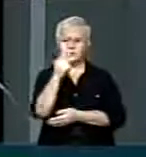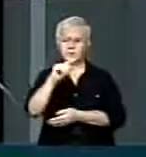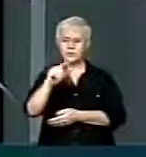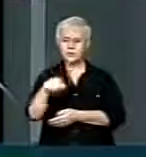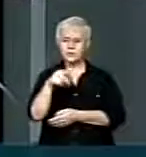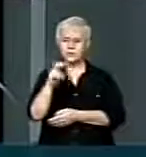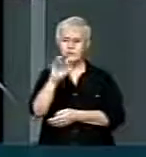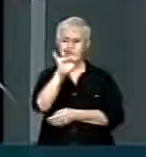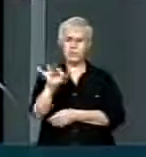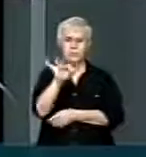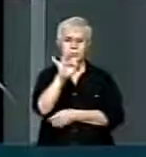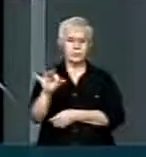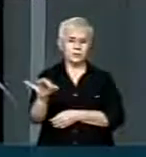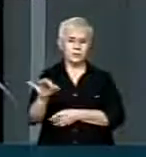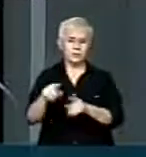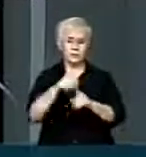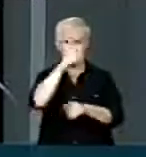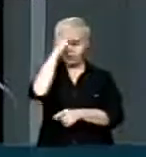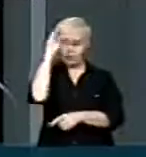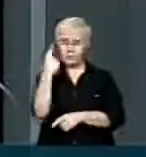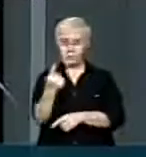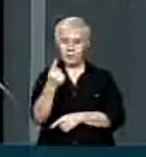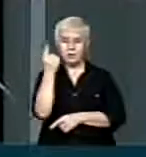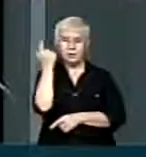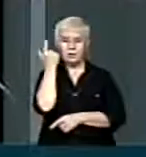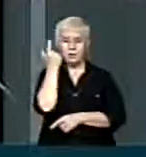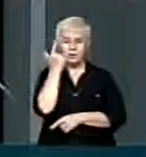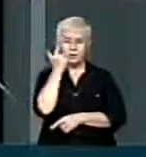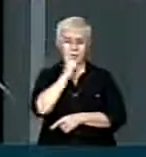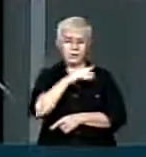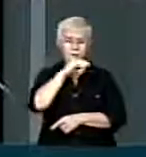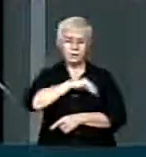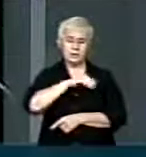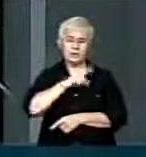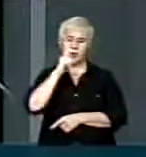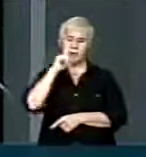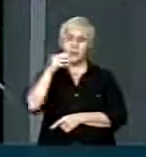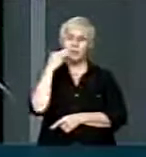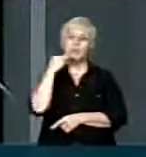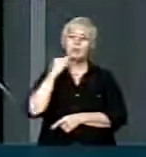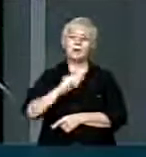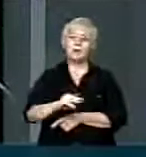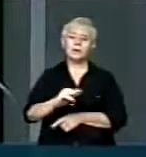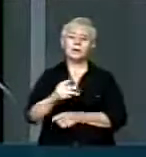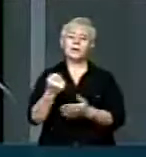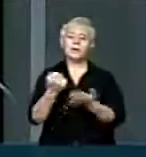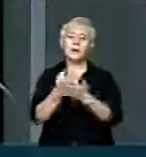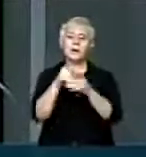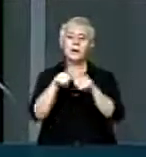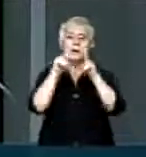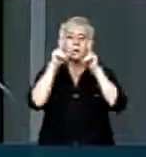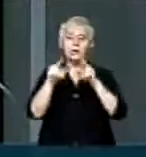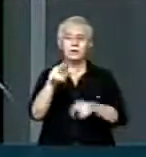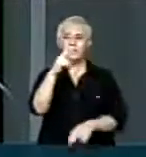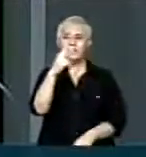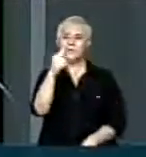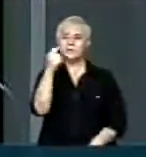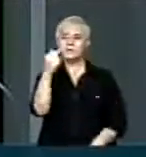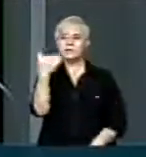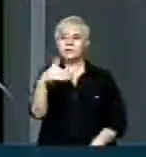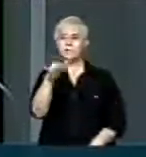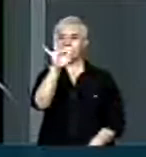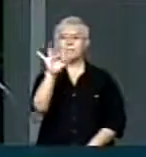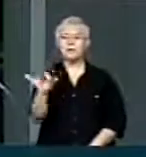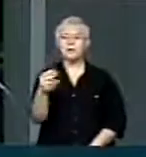27,5%. Mas o brasileiro que ganha 1 milhão, rico, por mês, paga também os mesmos